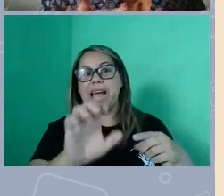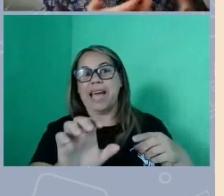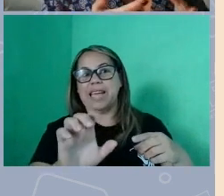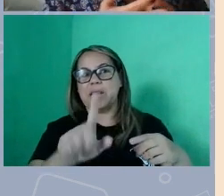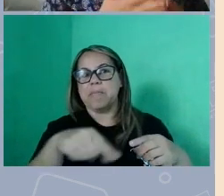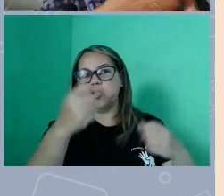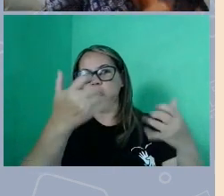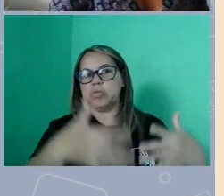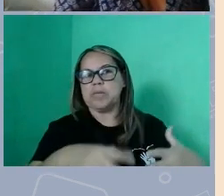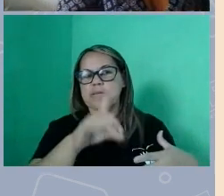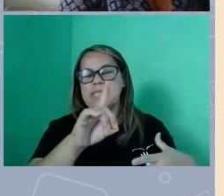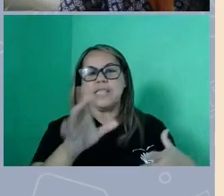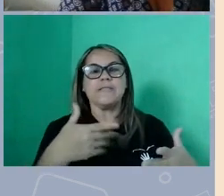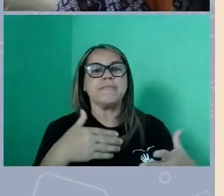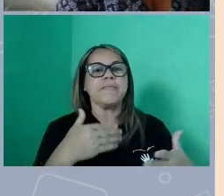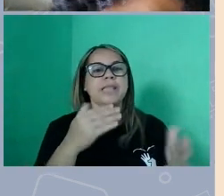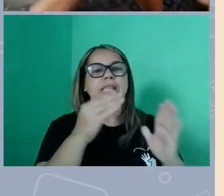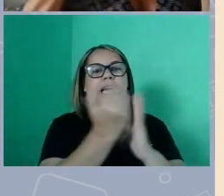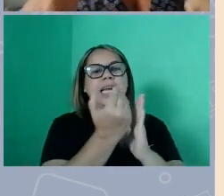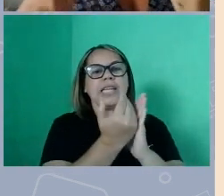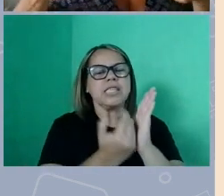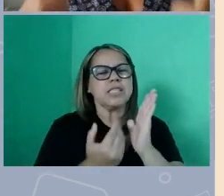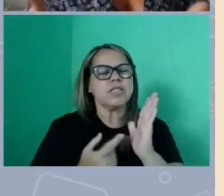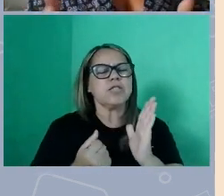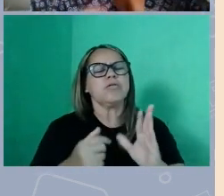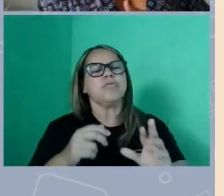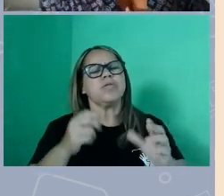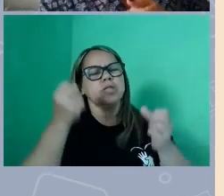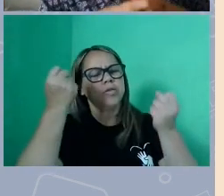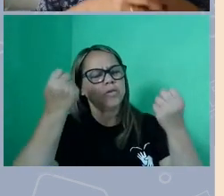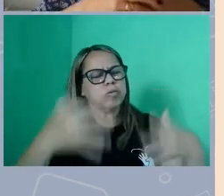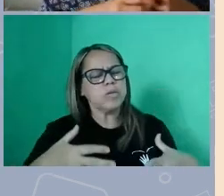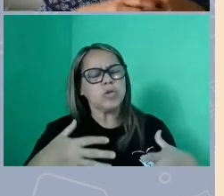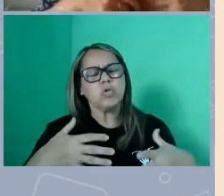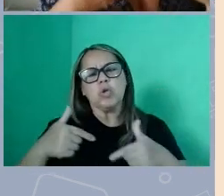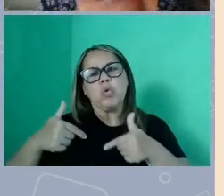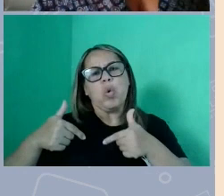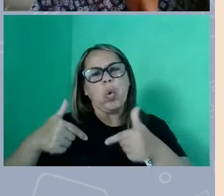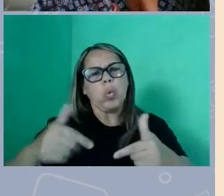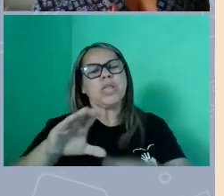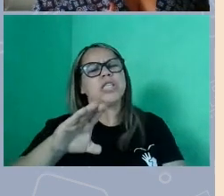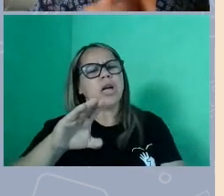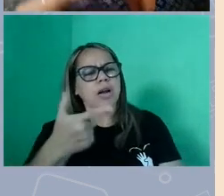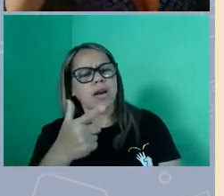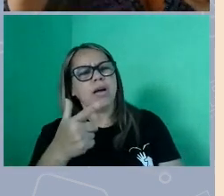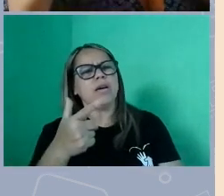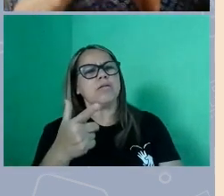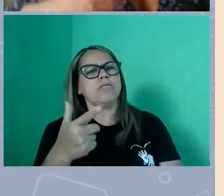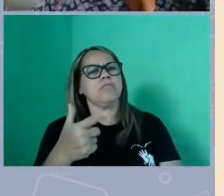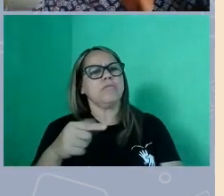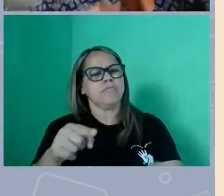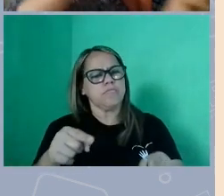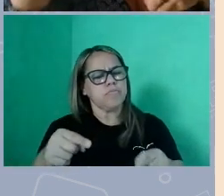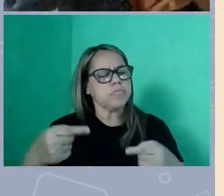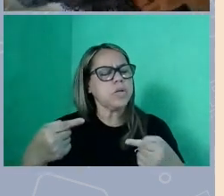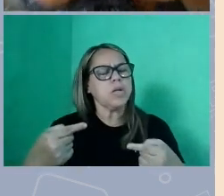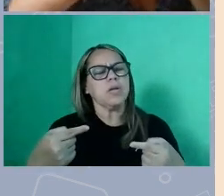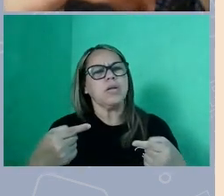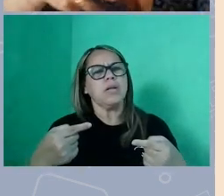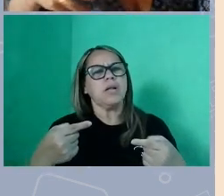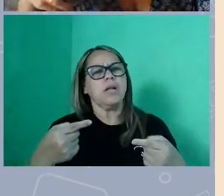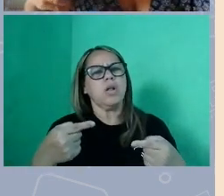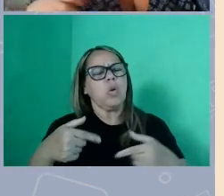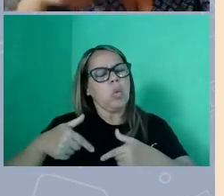as classes sociais são definidas por suas lutas sim claro e pela luta de classes uma classe em relação a outra a